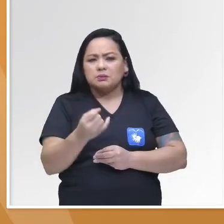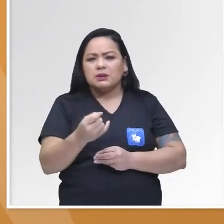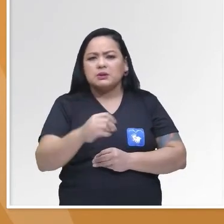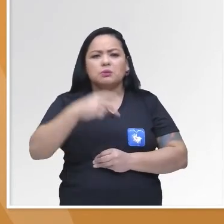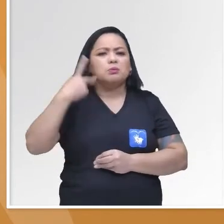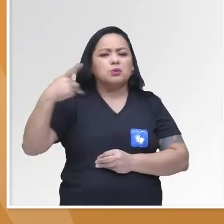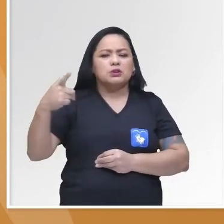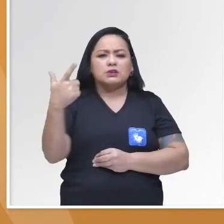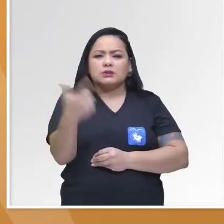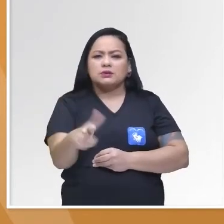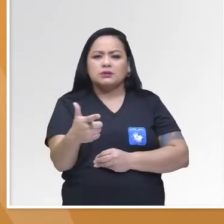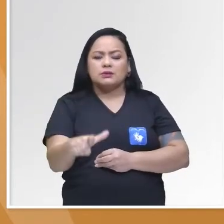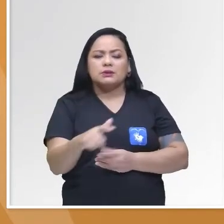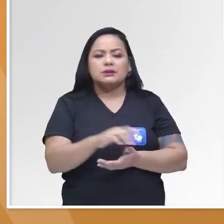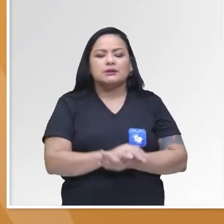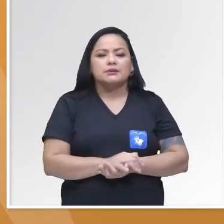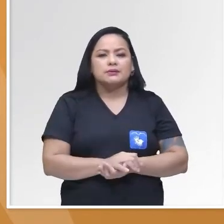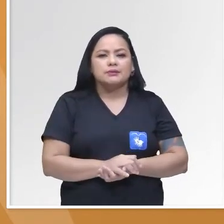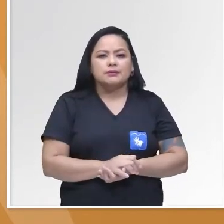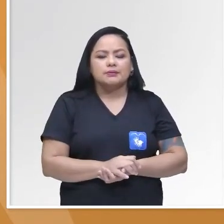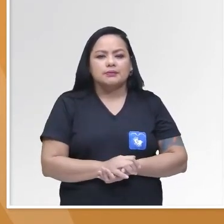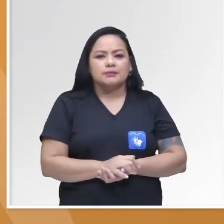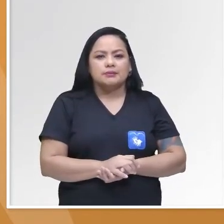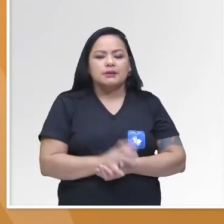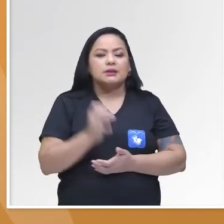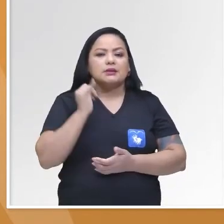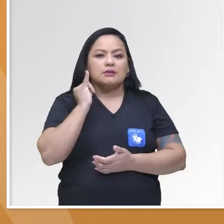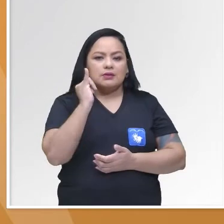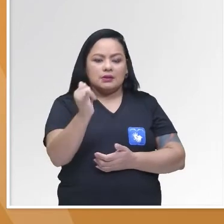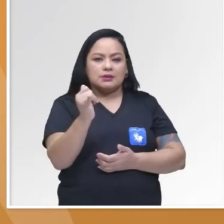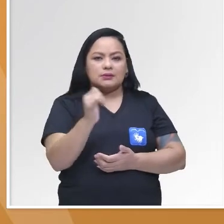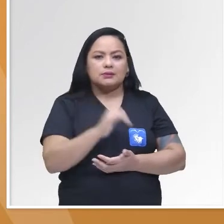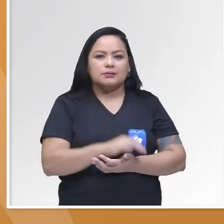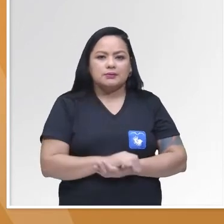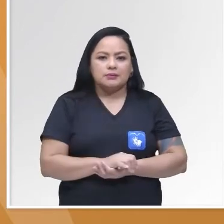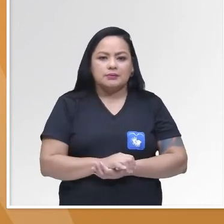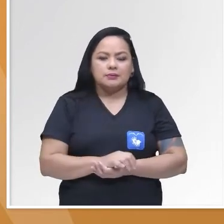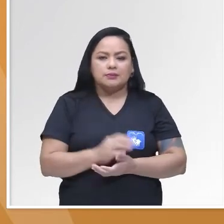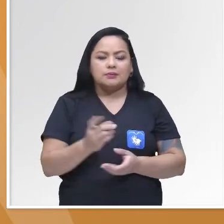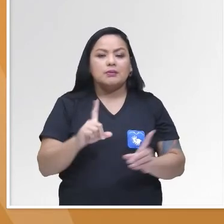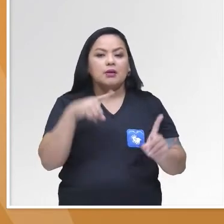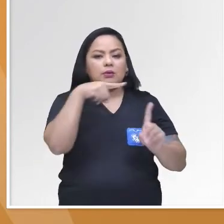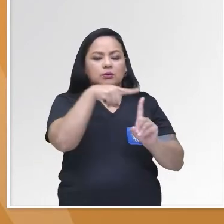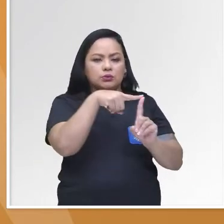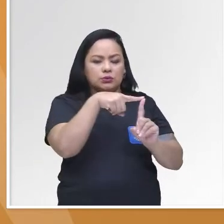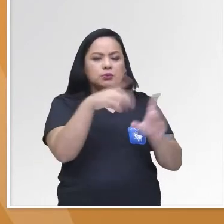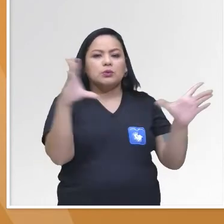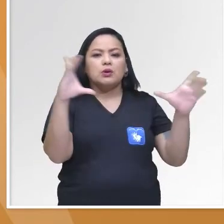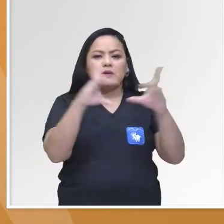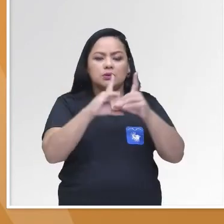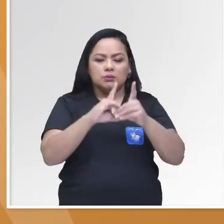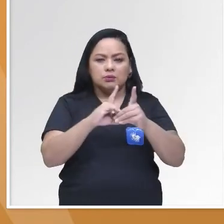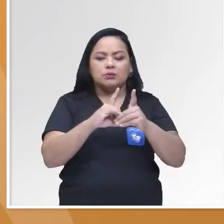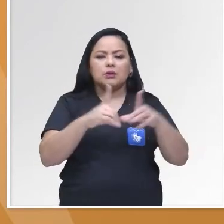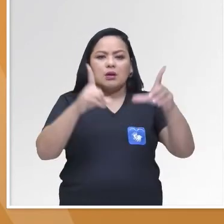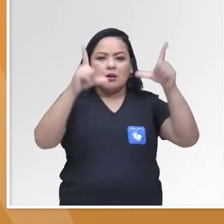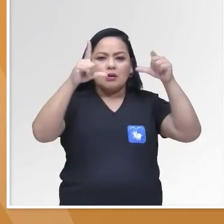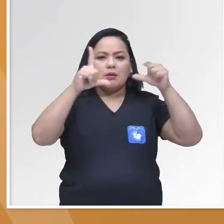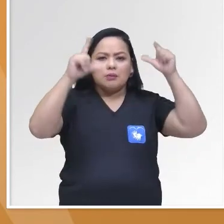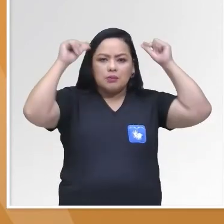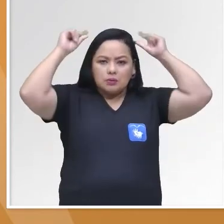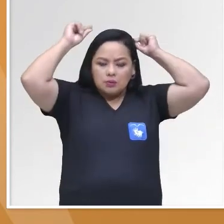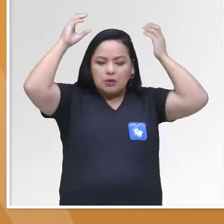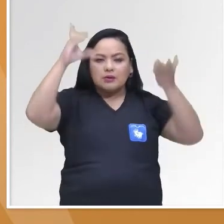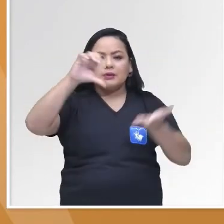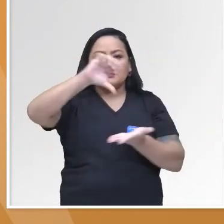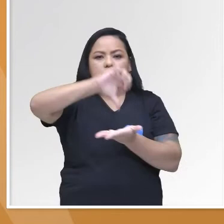política. Este, que nós acabamos de falar para vocês, é o modelo da democracia ateniense.